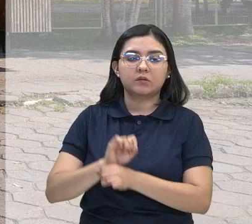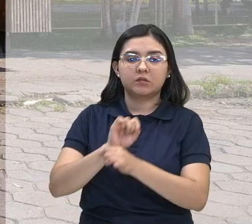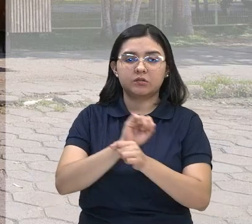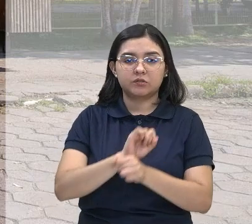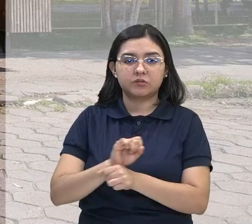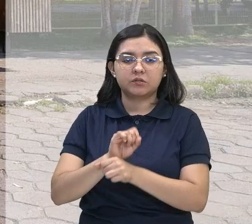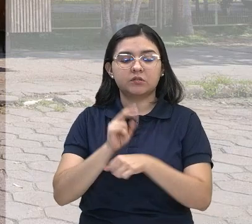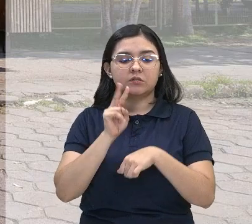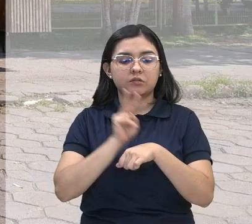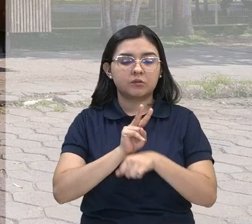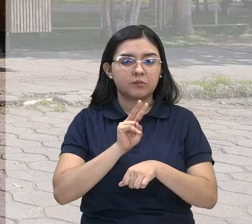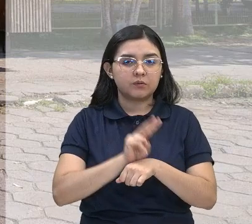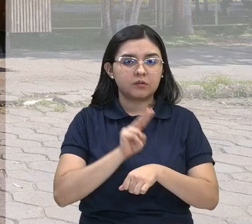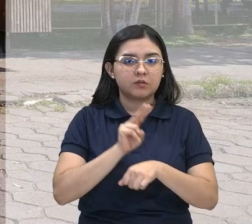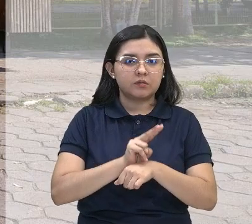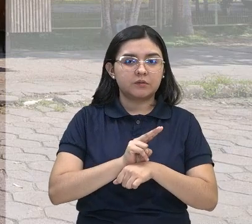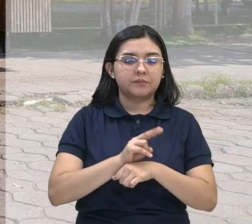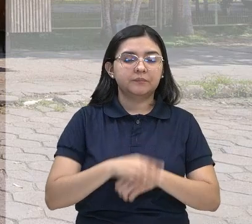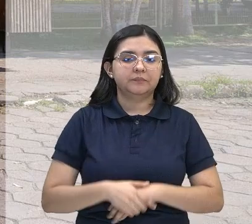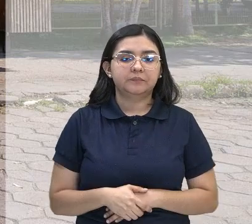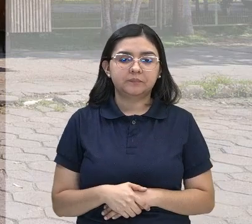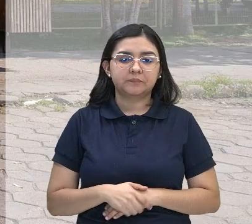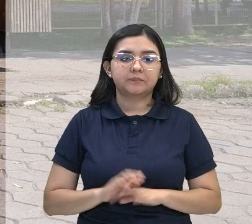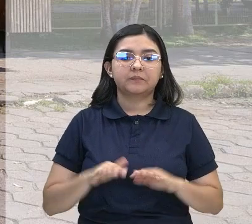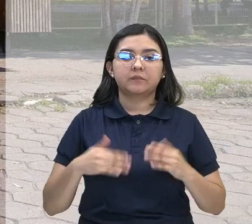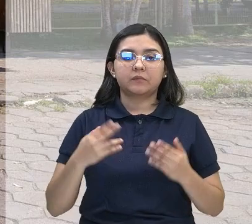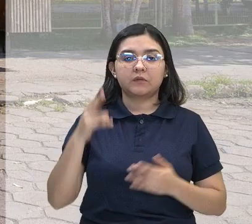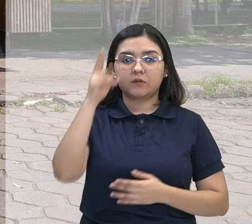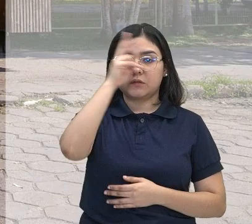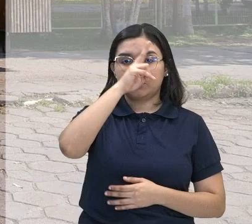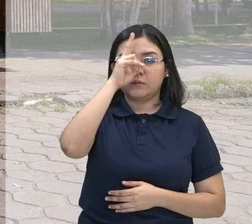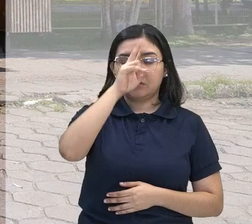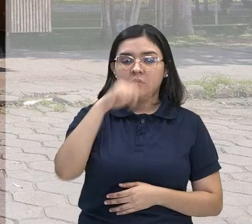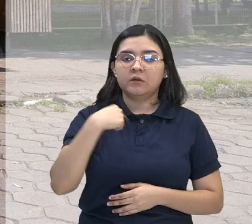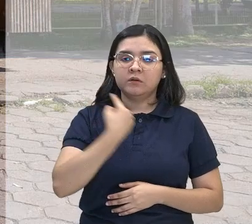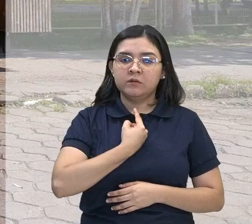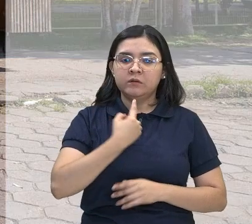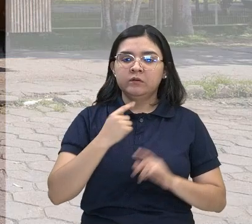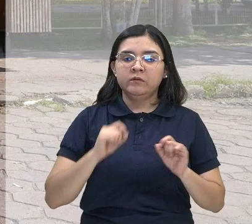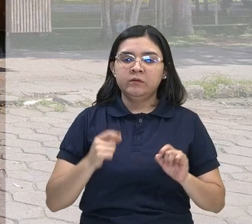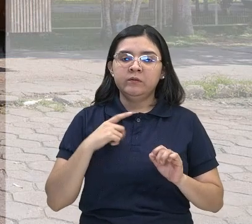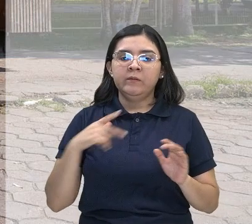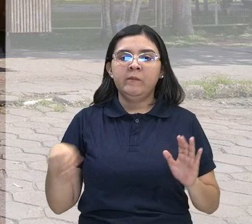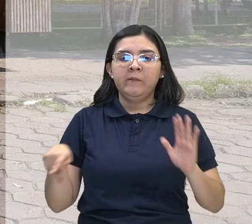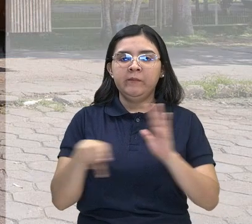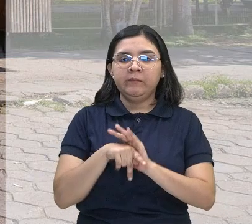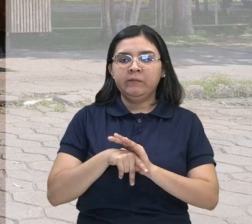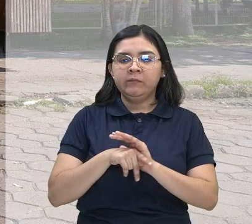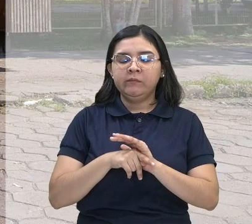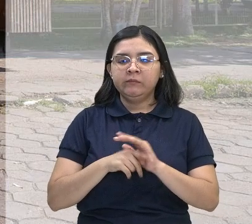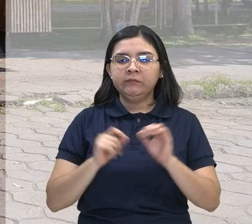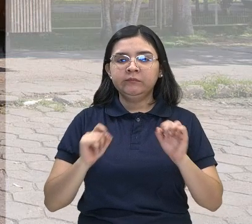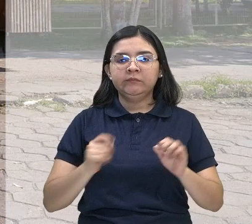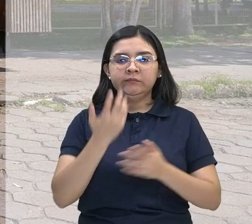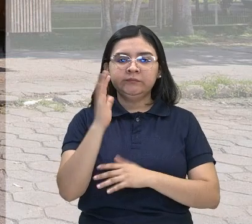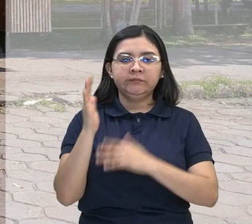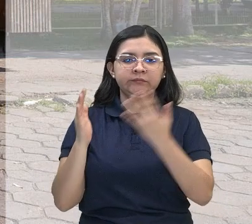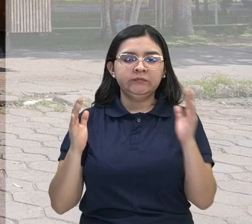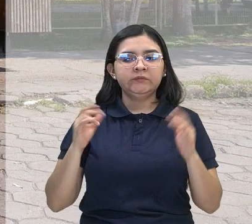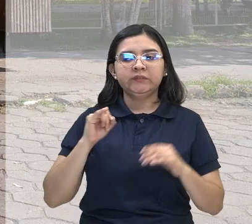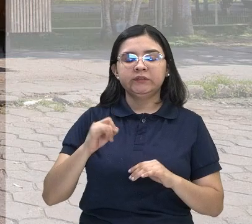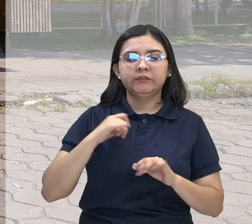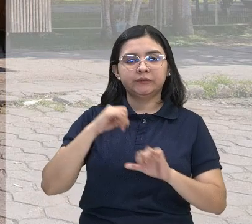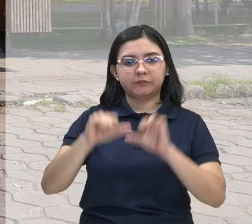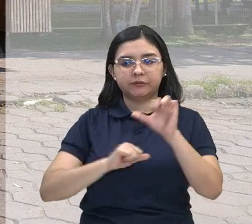está sendo cuidada pelo homem. Lembrando que nós fazemos parte da natureza. Se eu mexo na